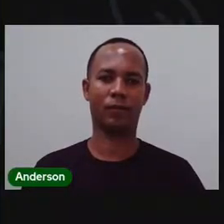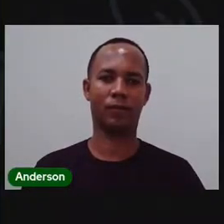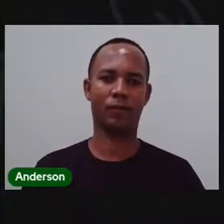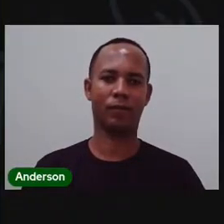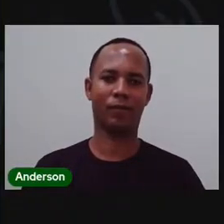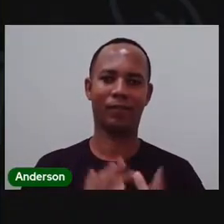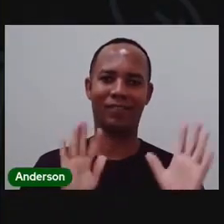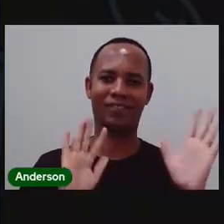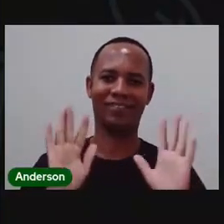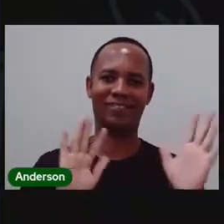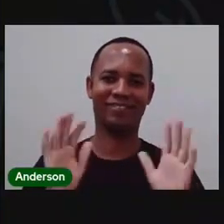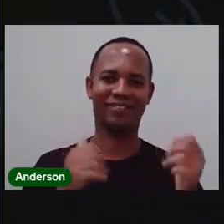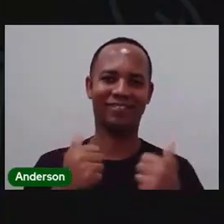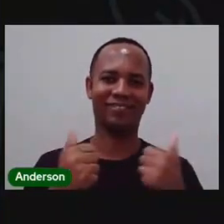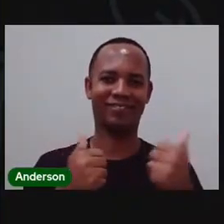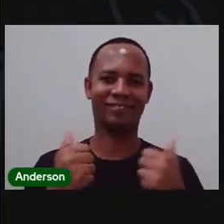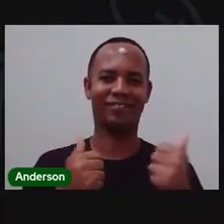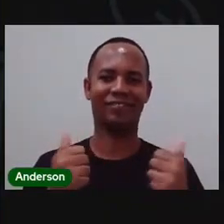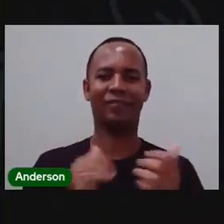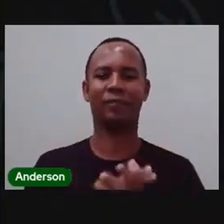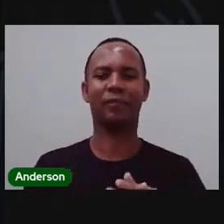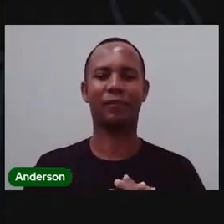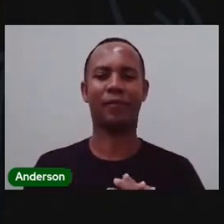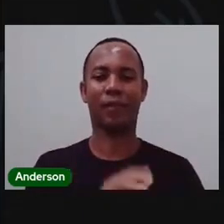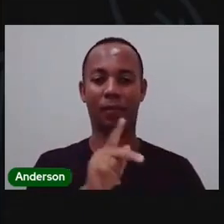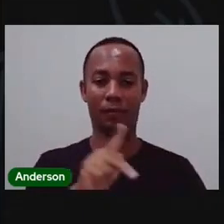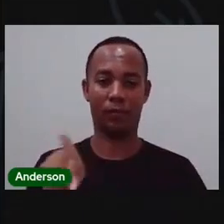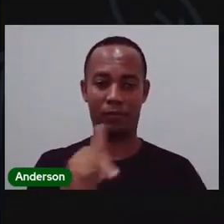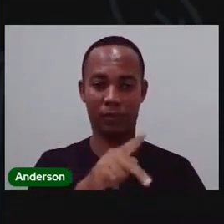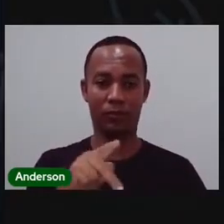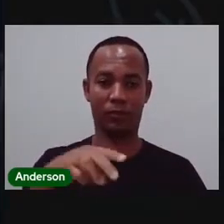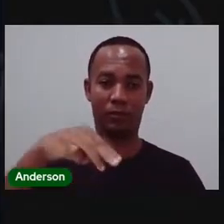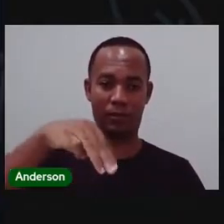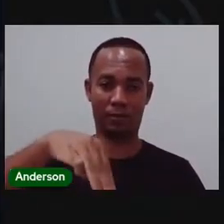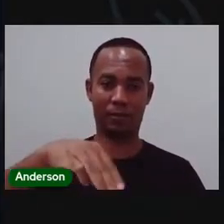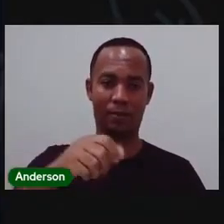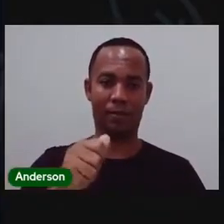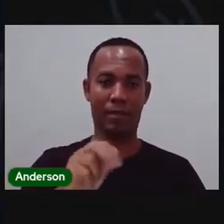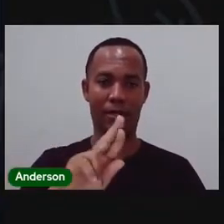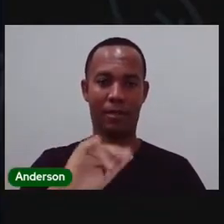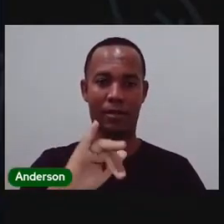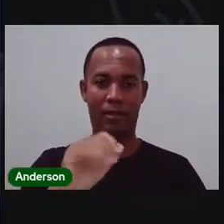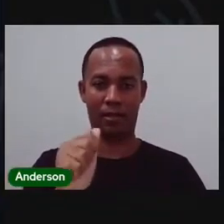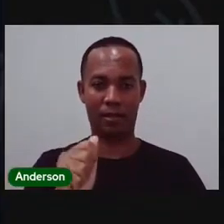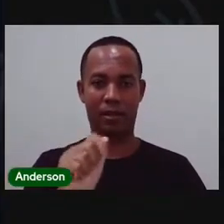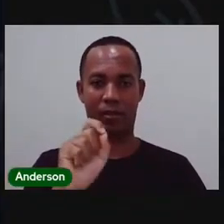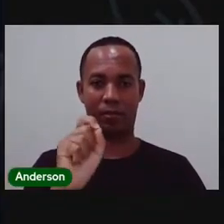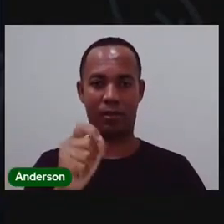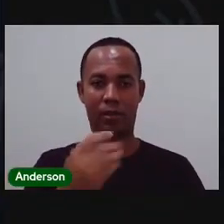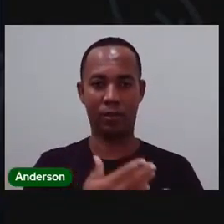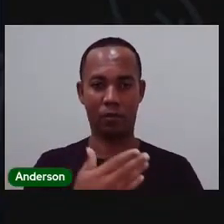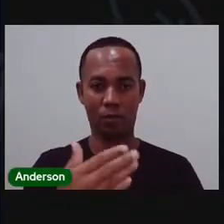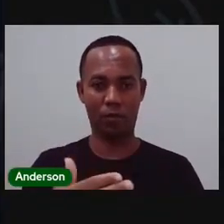Oi, tudo bem? A ProMaria está mais uma vez aqui com vocês hoje,